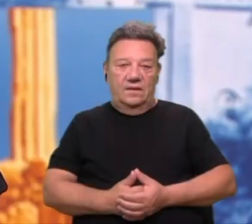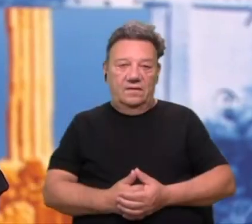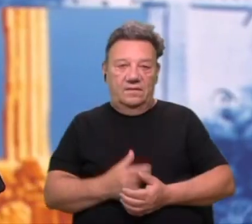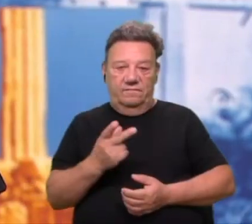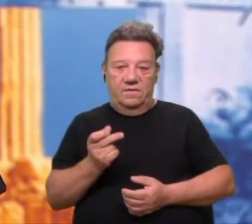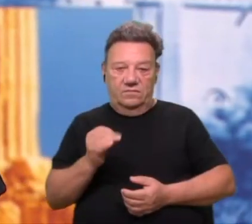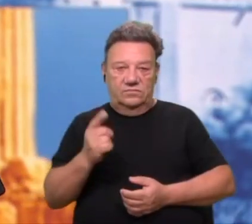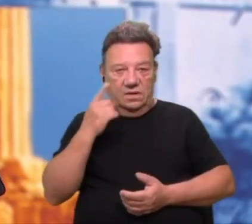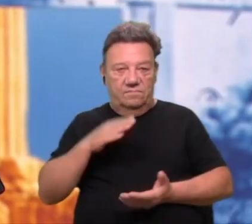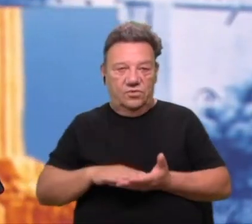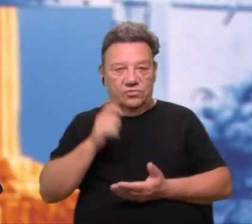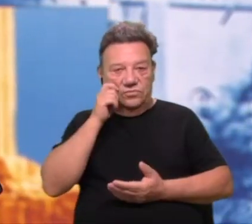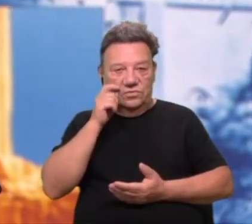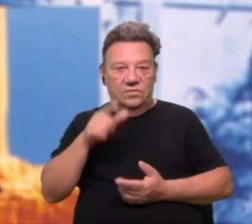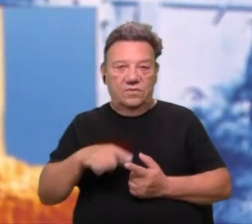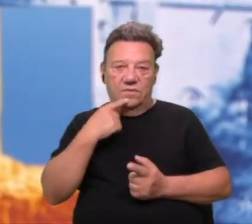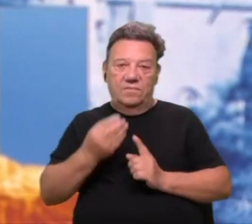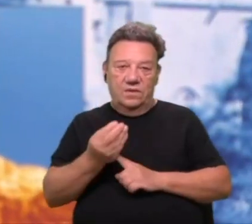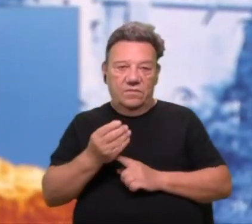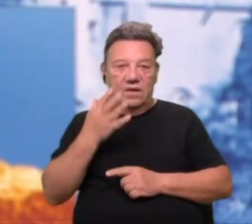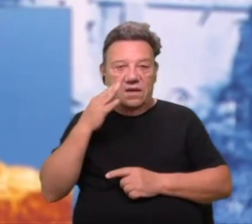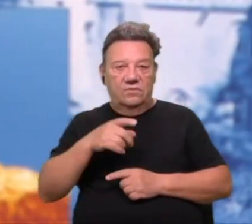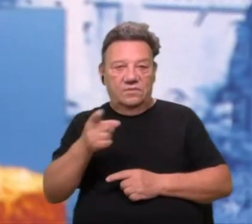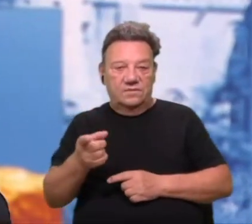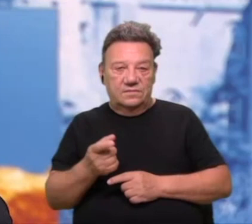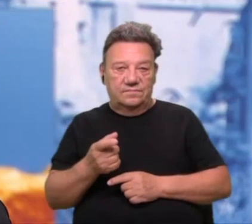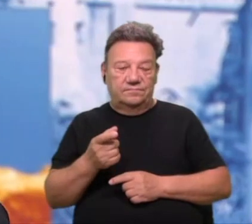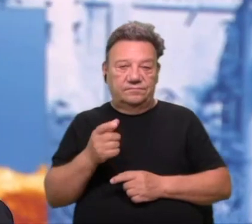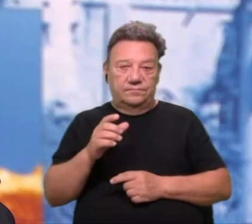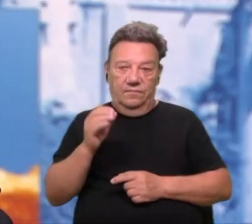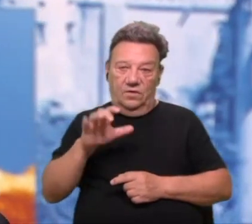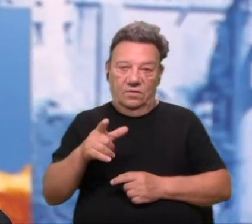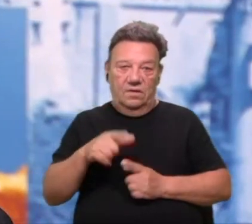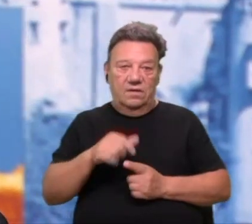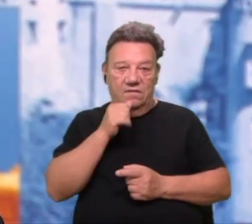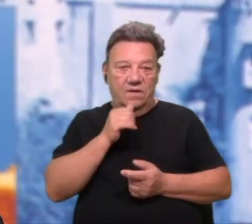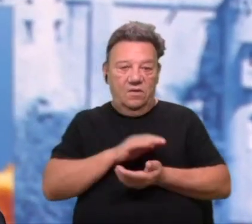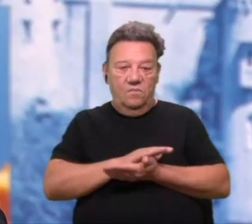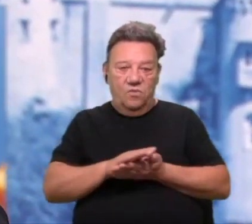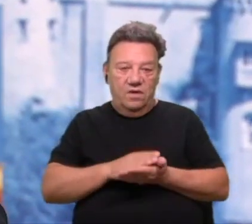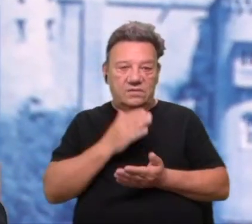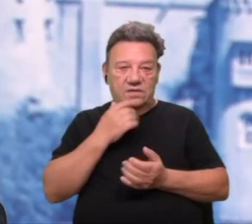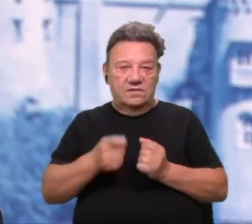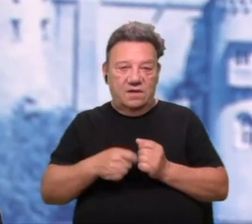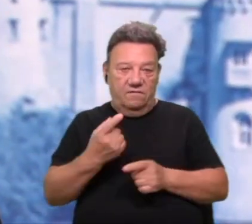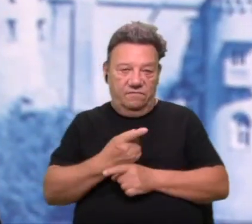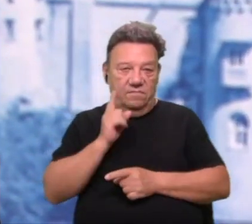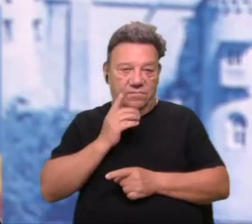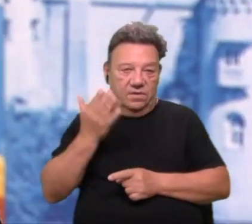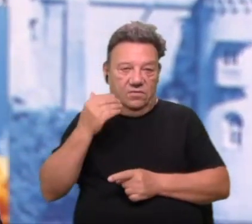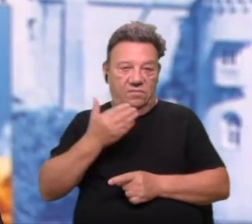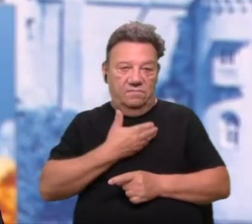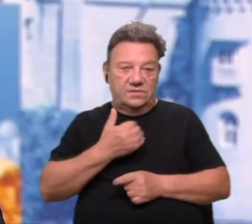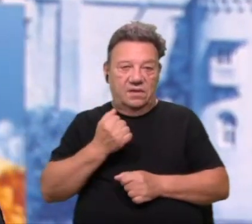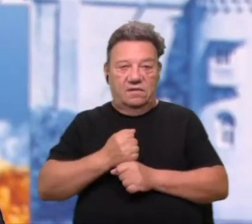há uma aposta no turismo de património e de natureza conselho André esteve grande relevo no passado enquanto